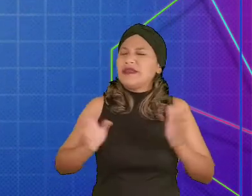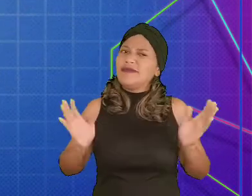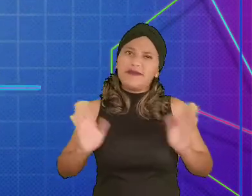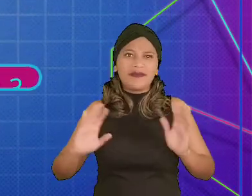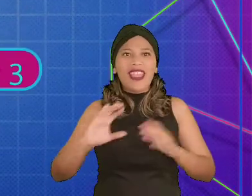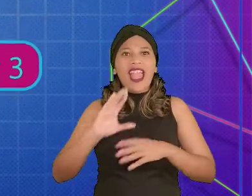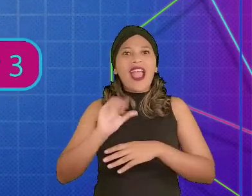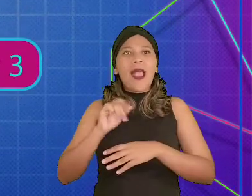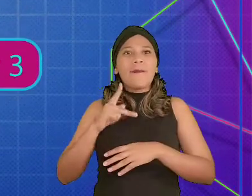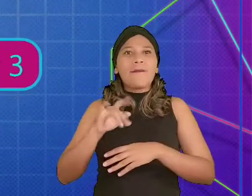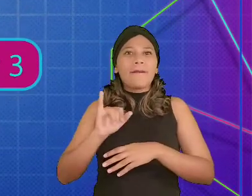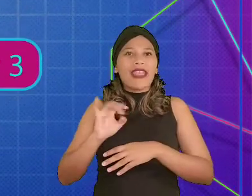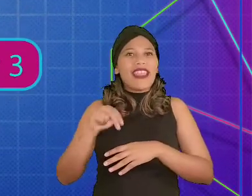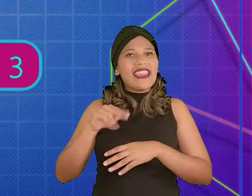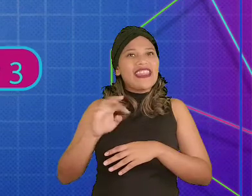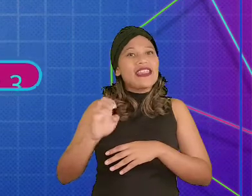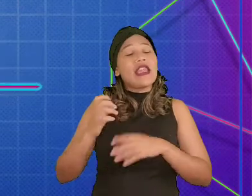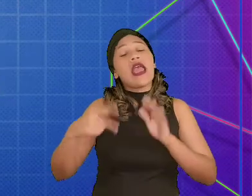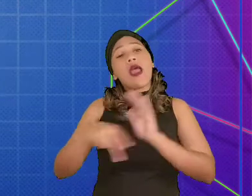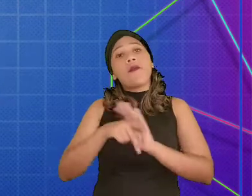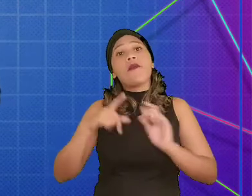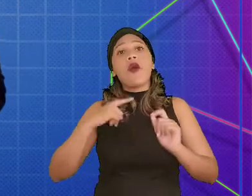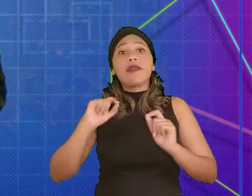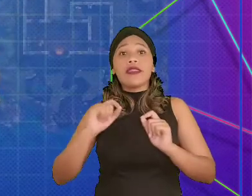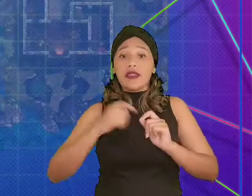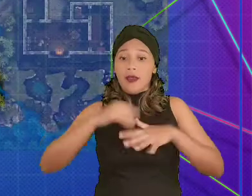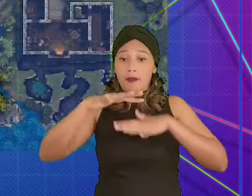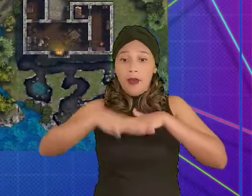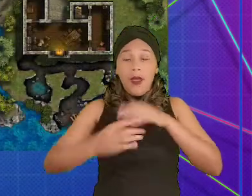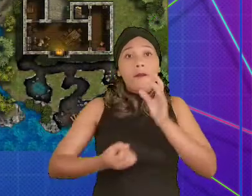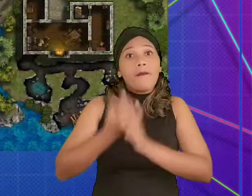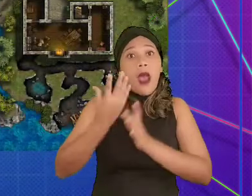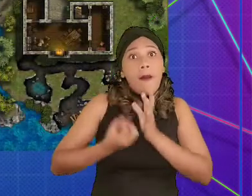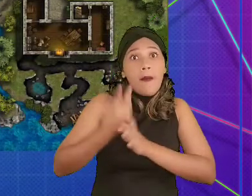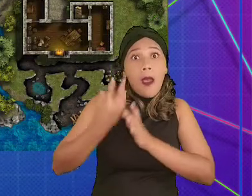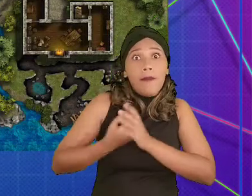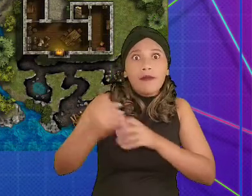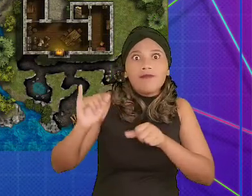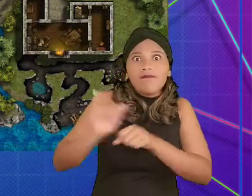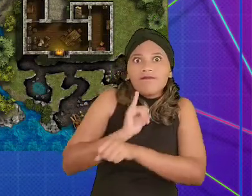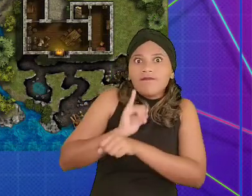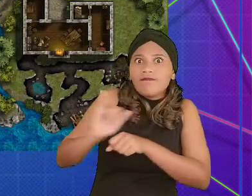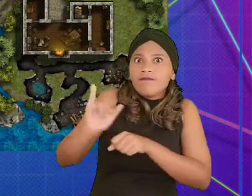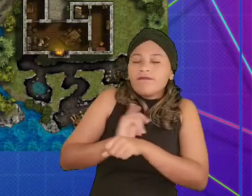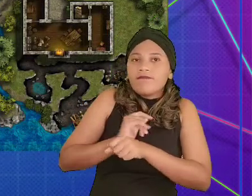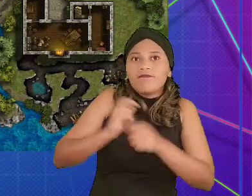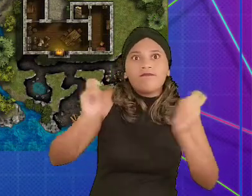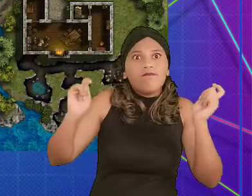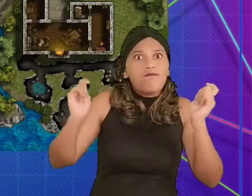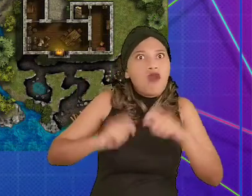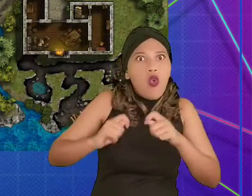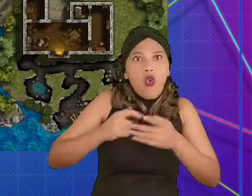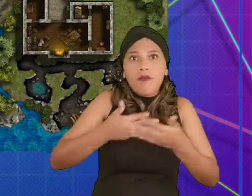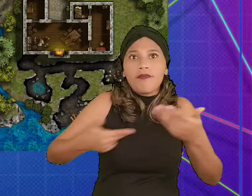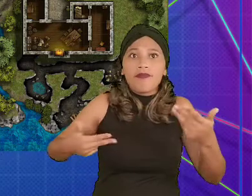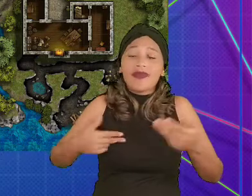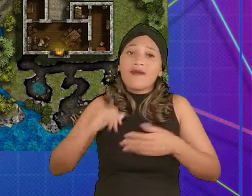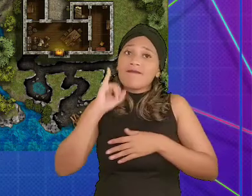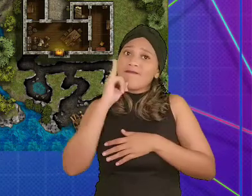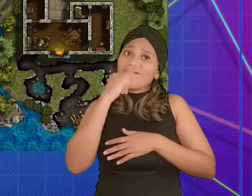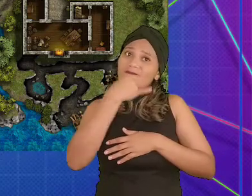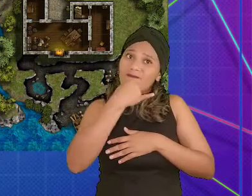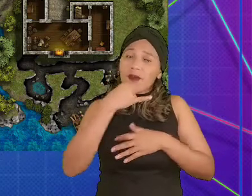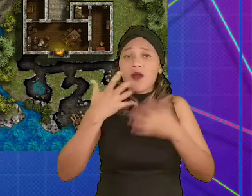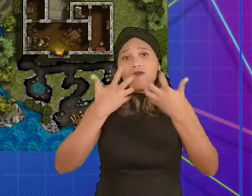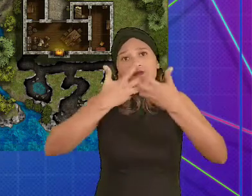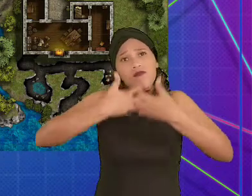O Campaign Cartographer 3 é um programa completo para criar mapas repleto de ferramentas e possibilidades. Infelizmente, é um